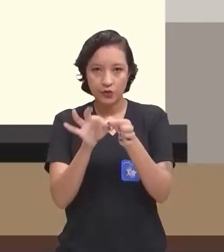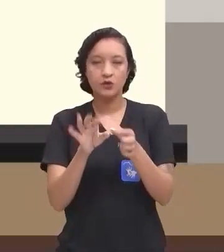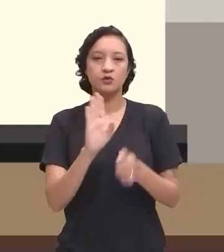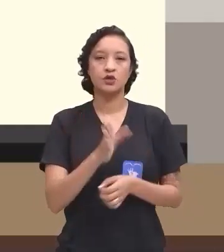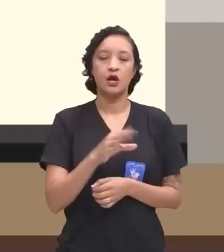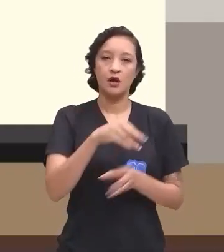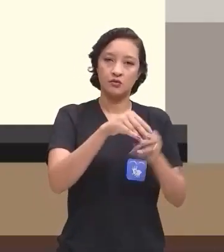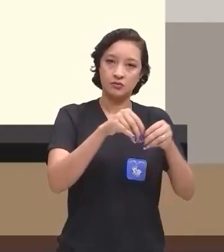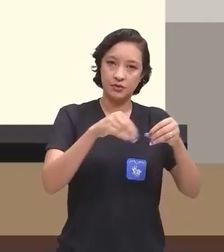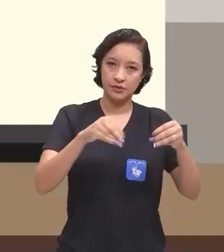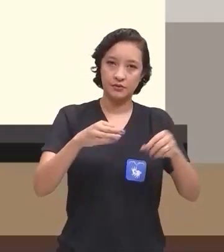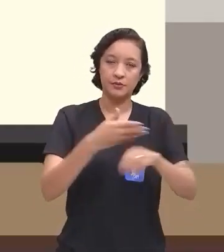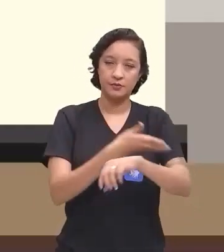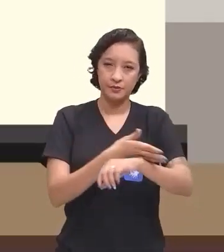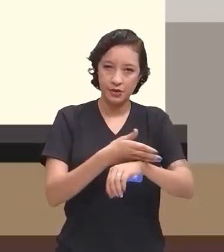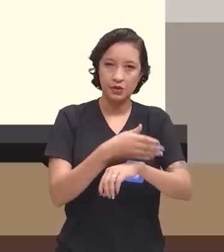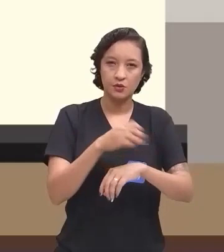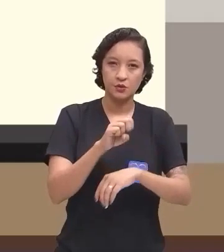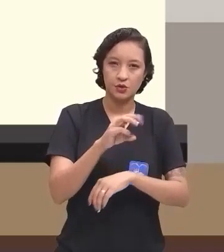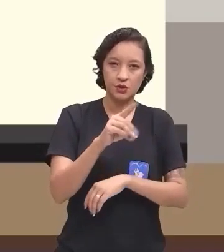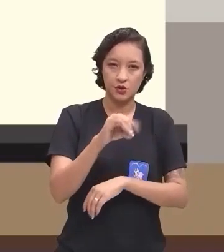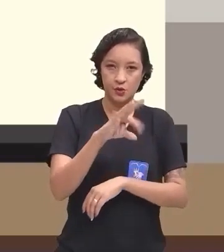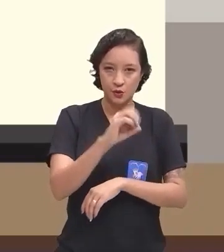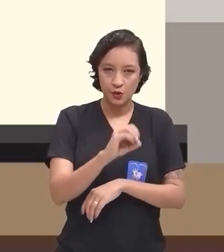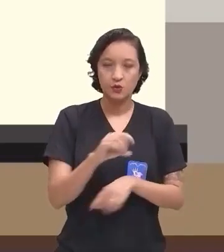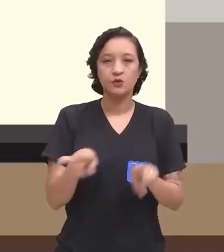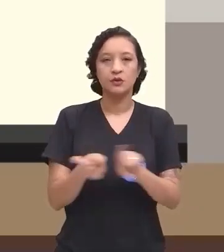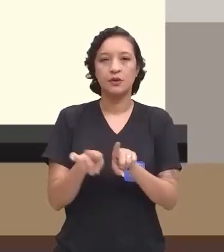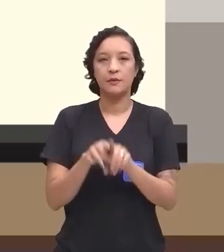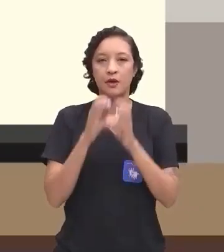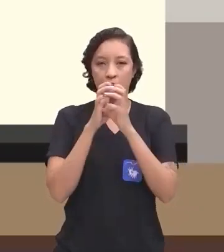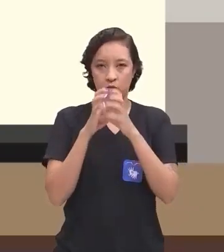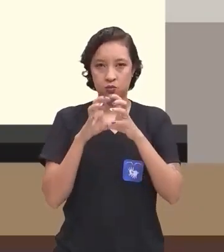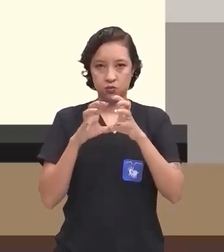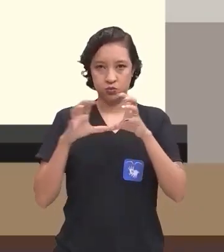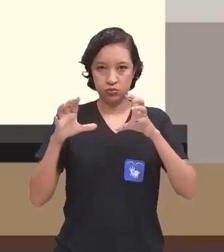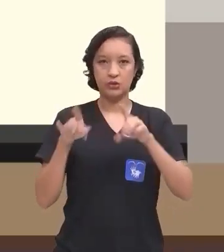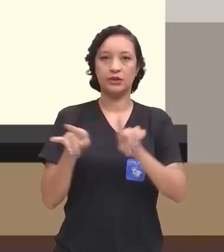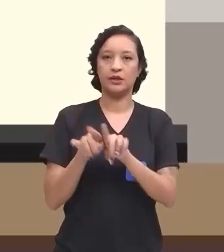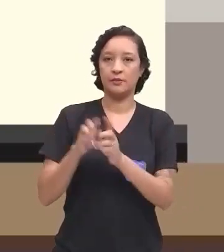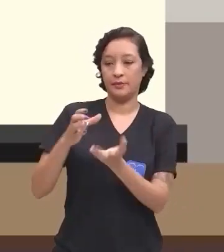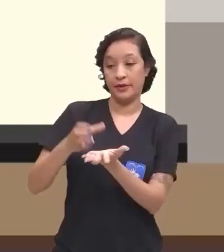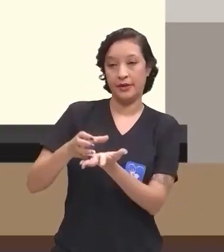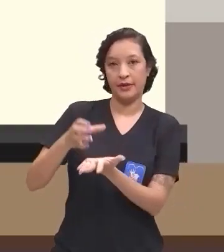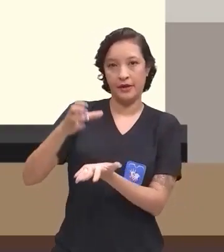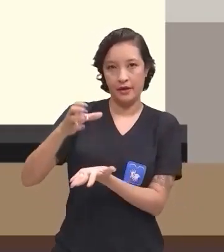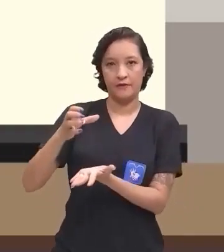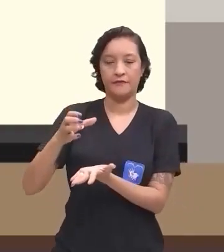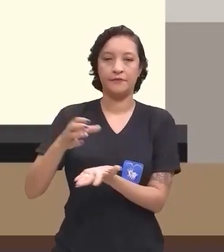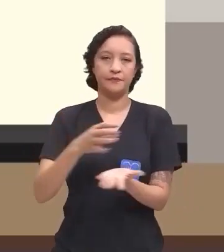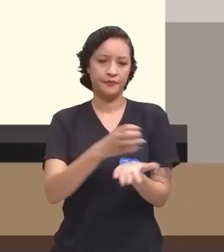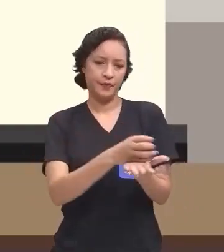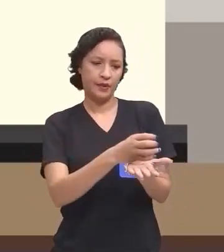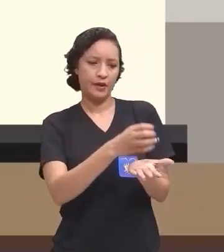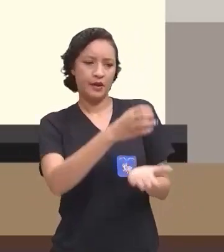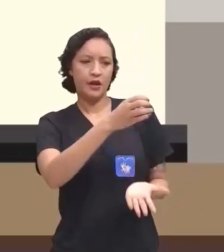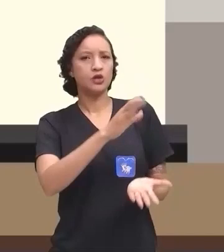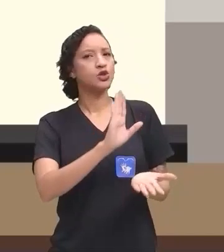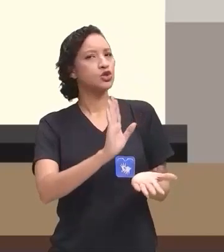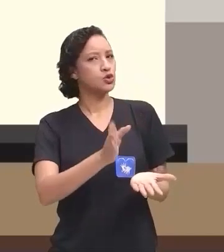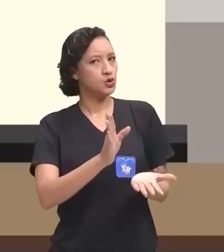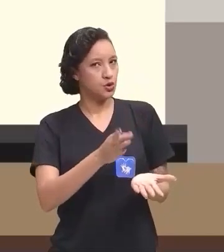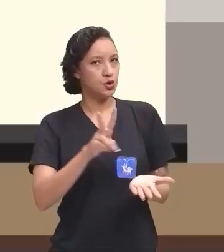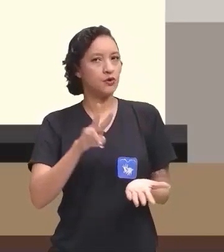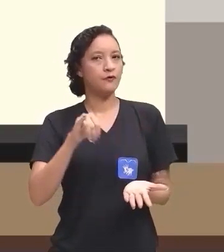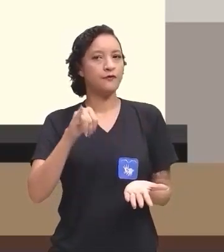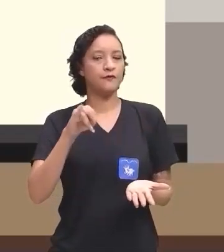os balões e a nossa garrafinha. Dentro da nossa garrafa nós já colocamos o vinagre. Nós vamos pegar